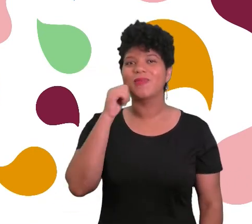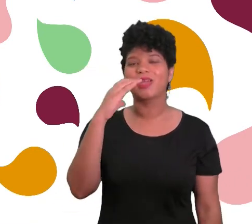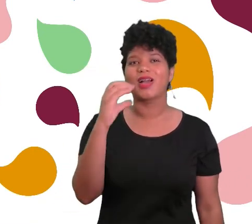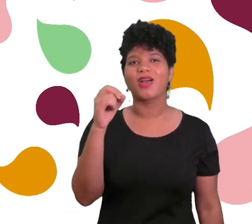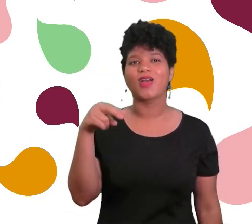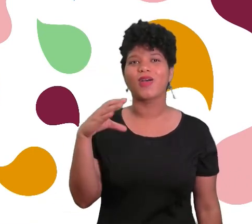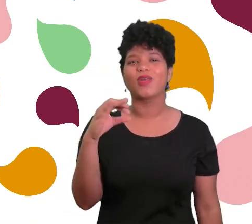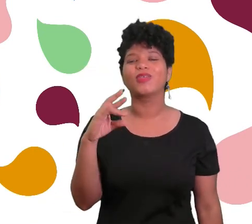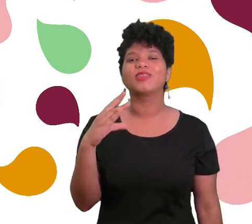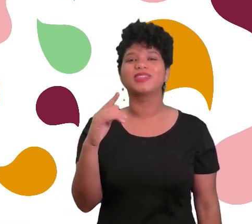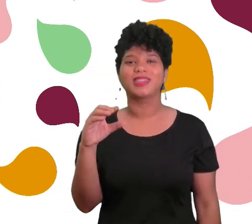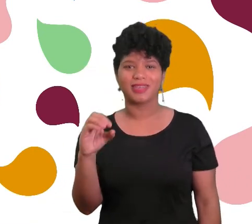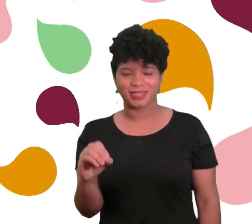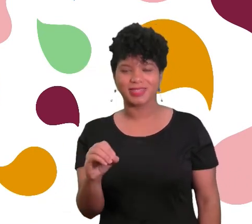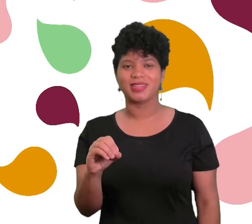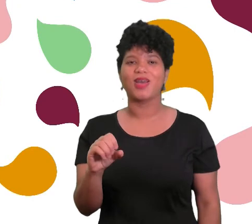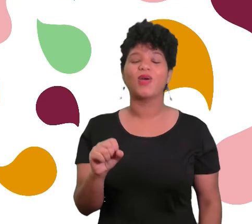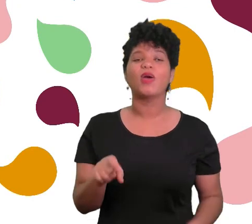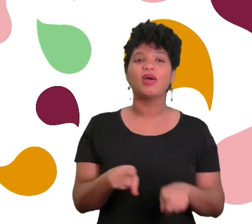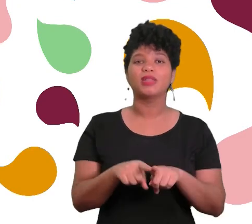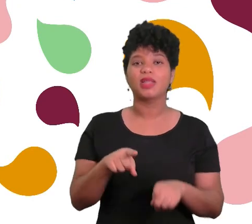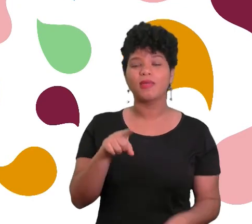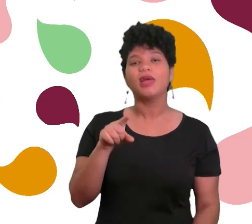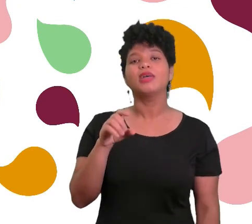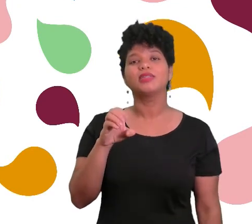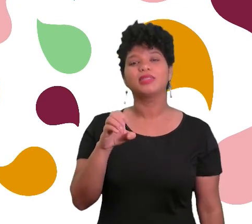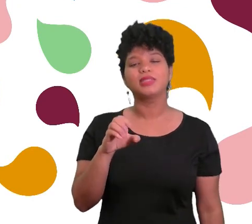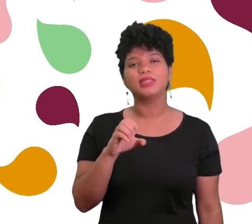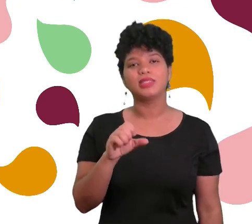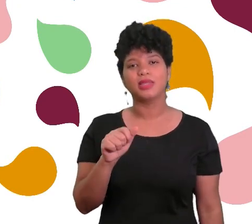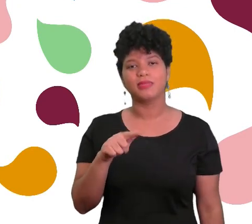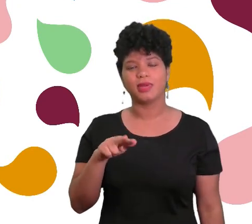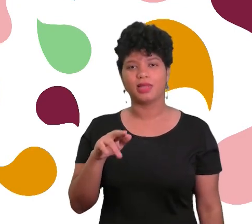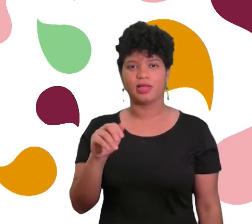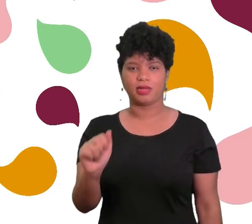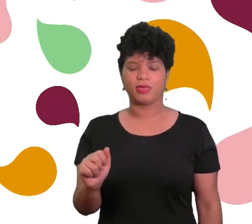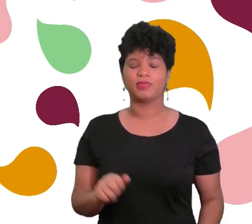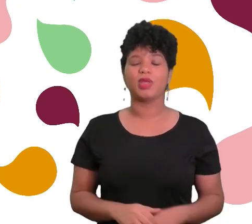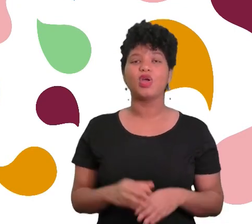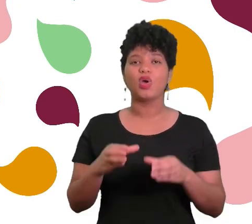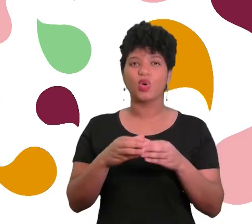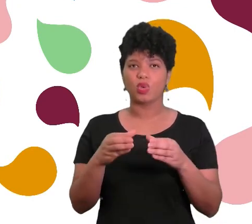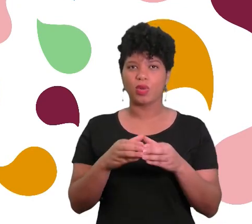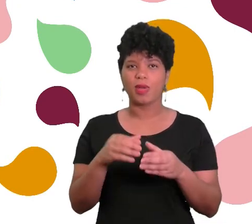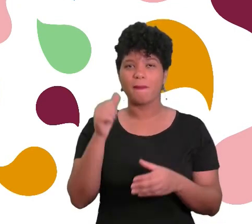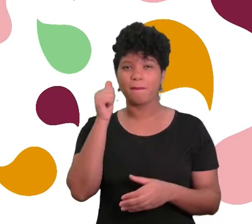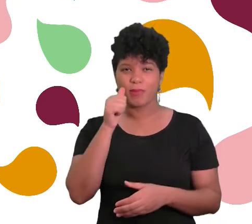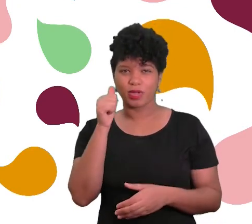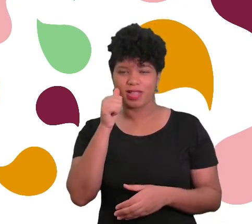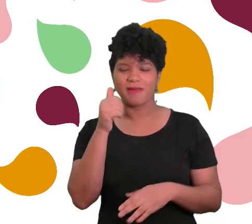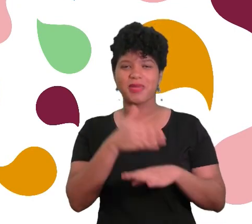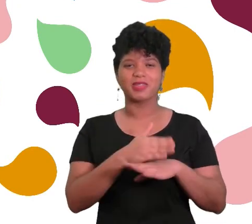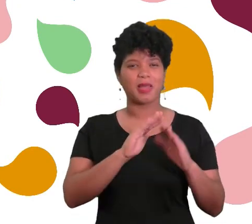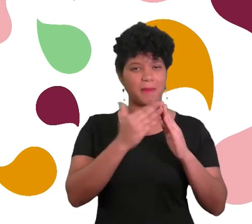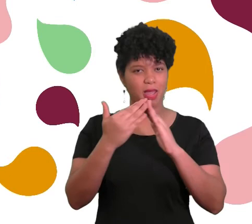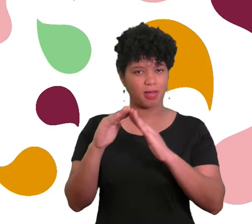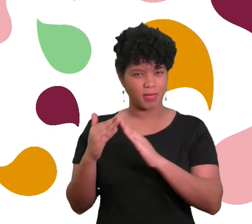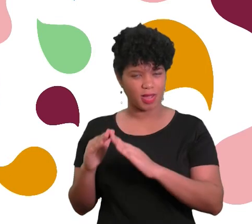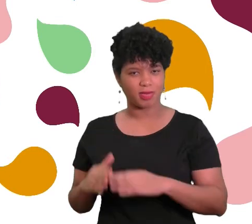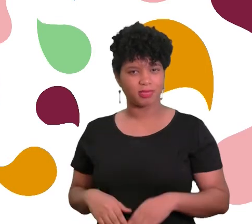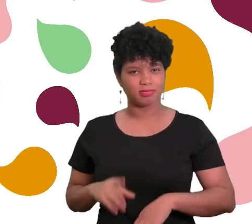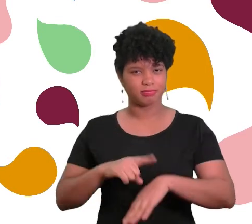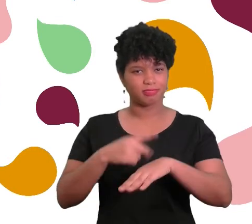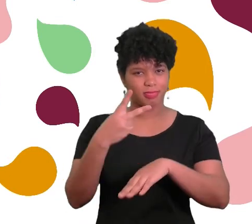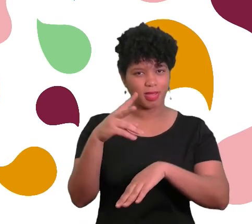Maria Clara Araújo e mediação de Semaia Oliveira, do coletivo Nós Mulheres da Periferia. Às 20 horas de amanhã